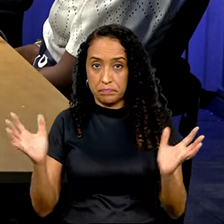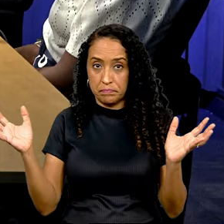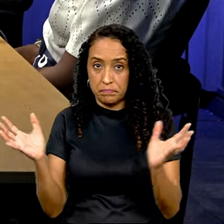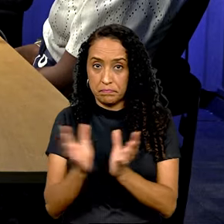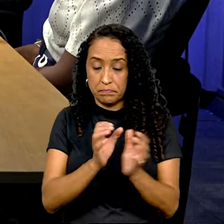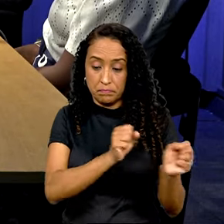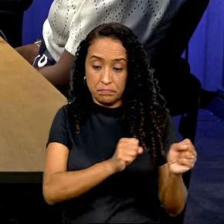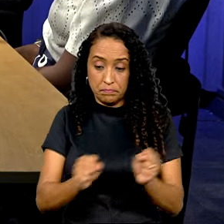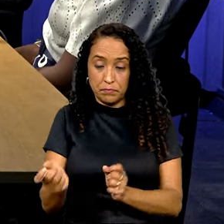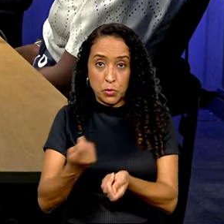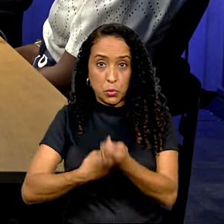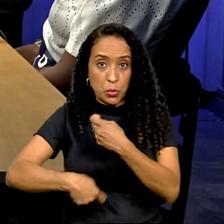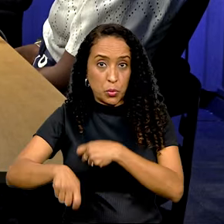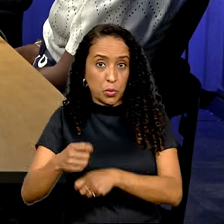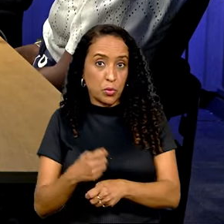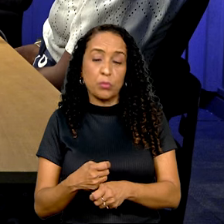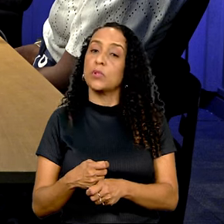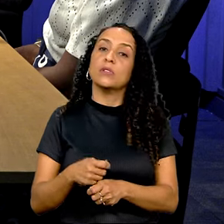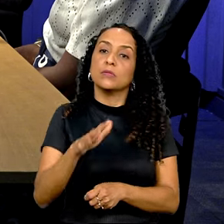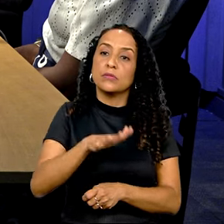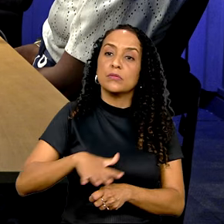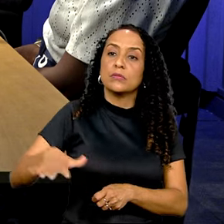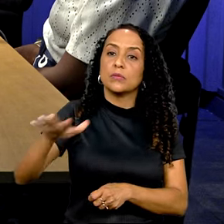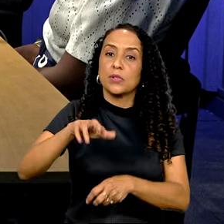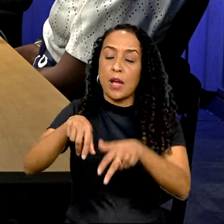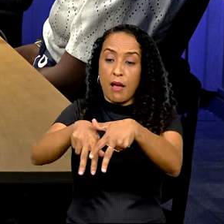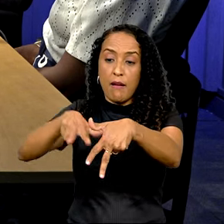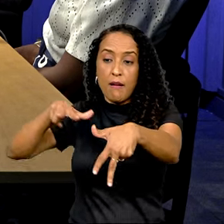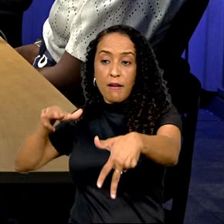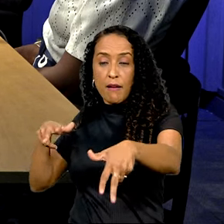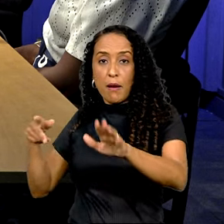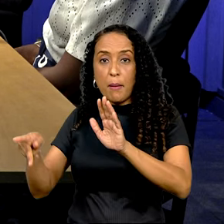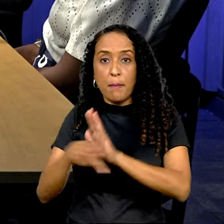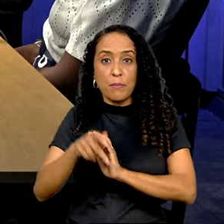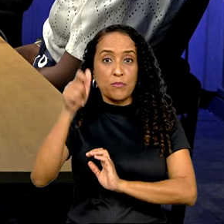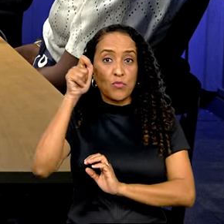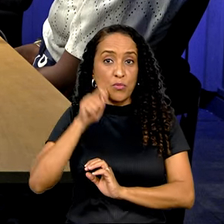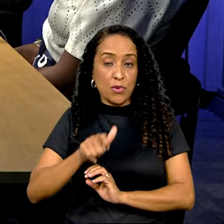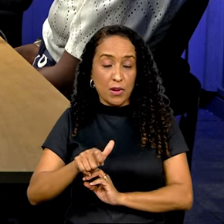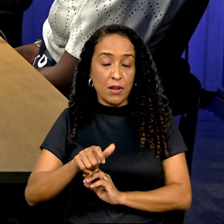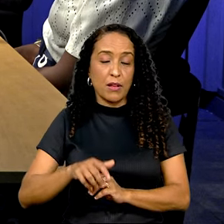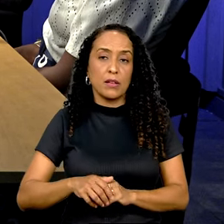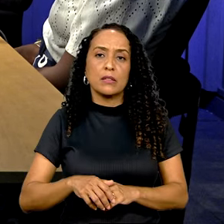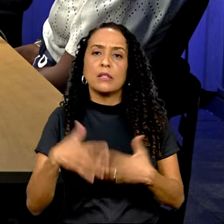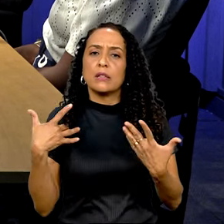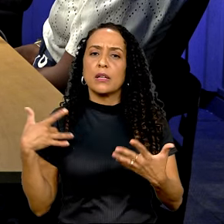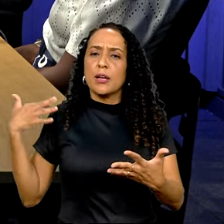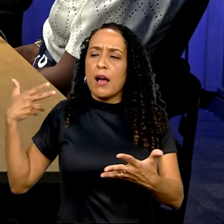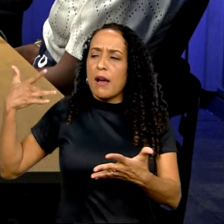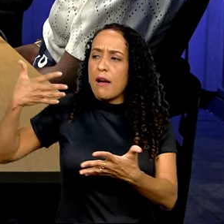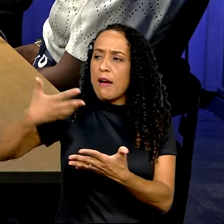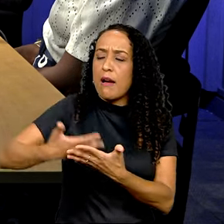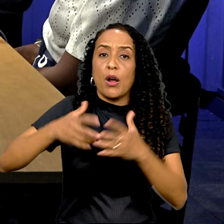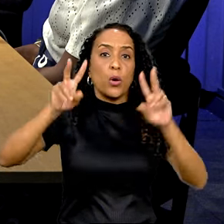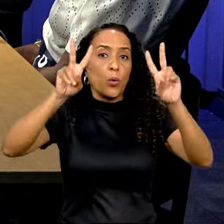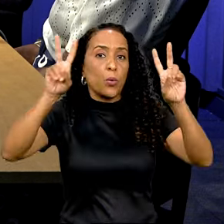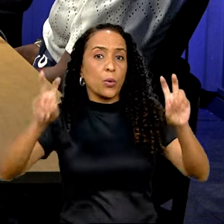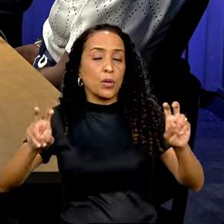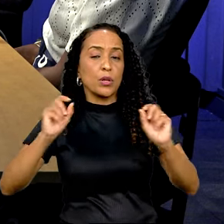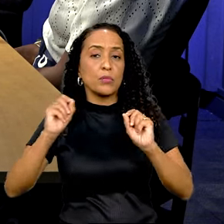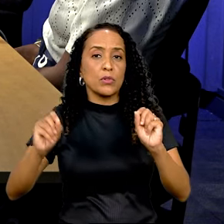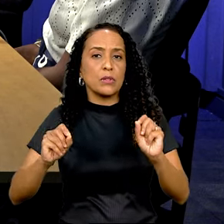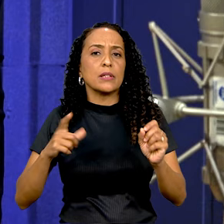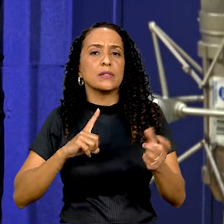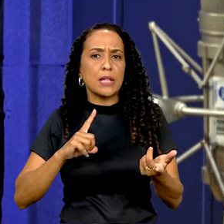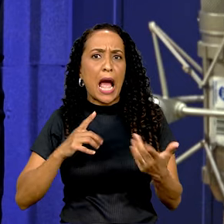do empoderamento econômico da população afrodescendente em especial das mulheres afrodescendente perpassa uma temática que